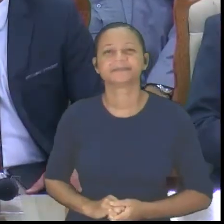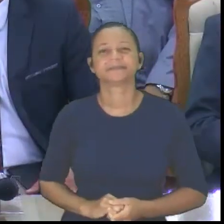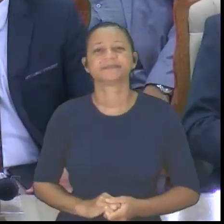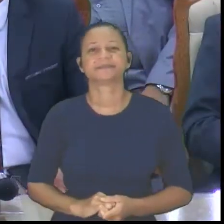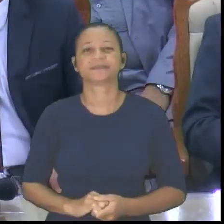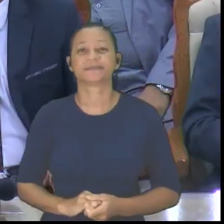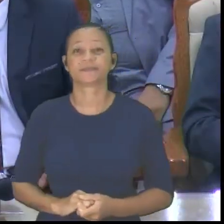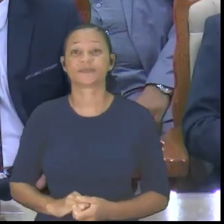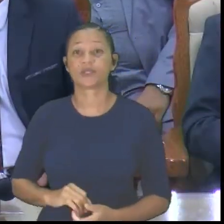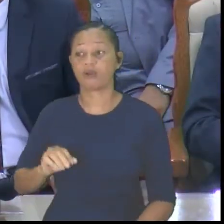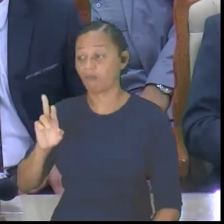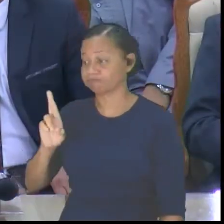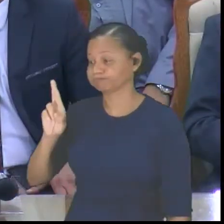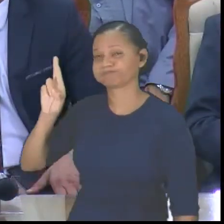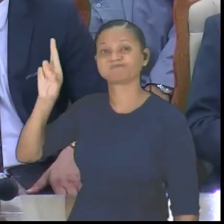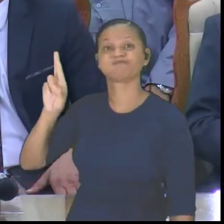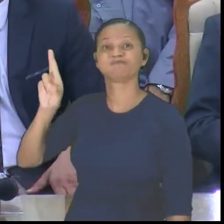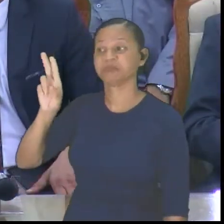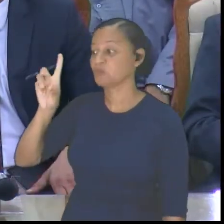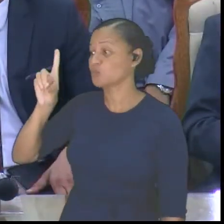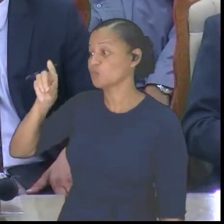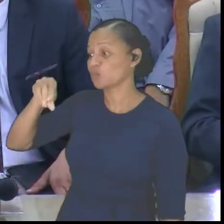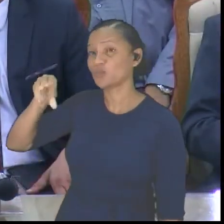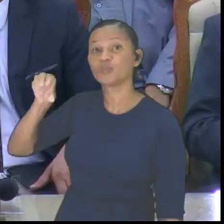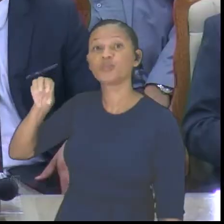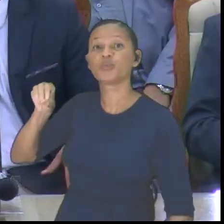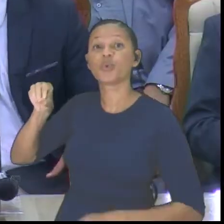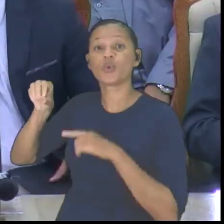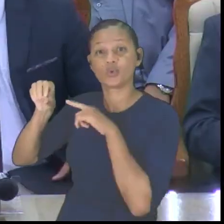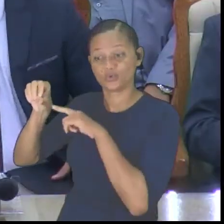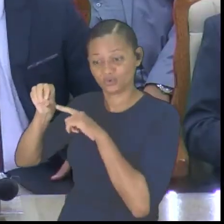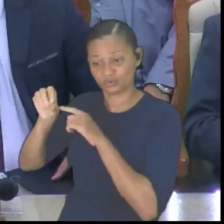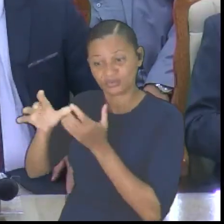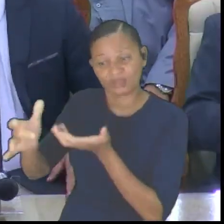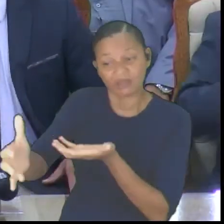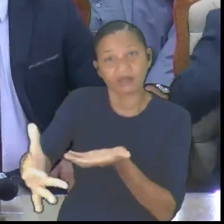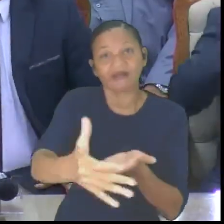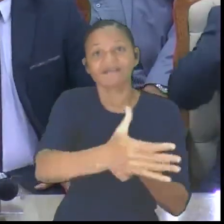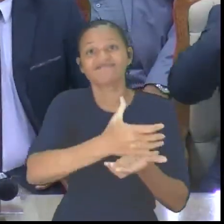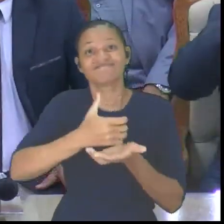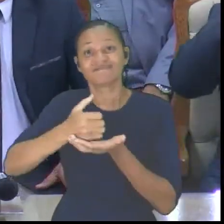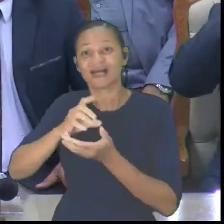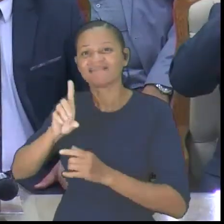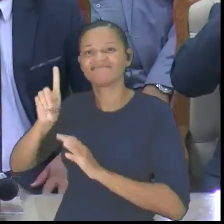O dono da colheita é Deus. Você pode levantar a mão?